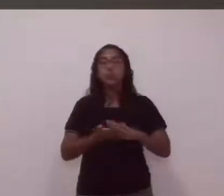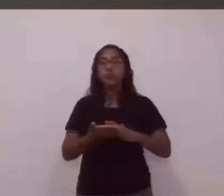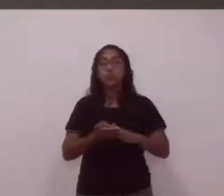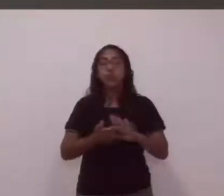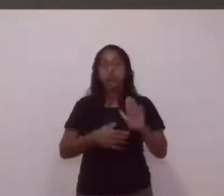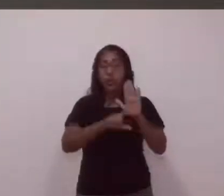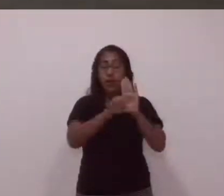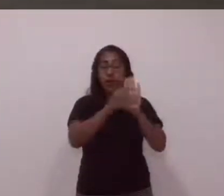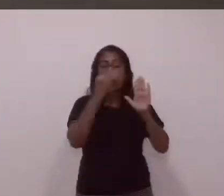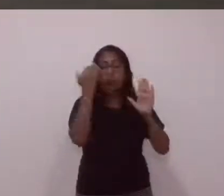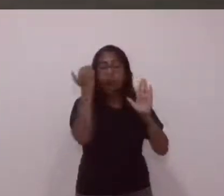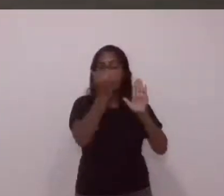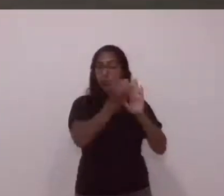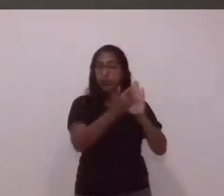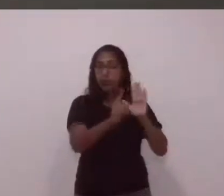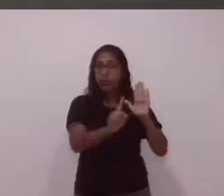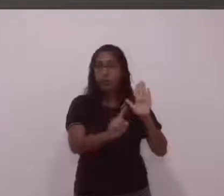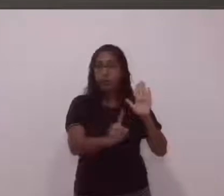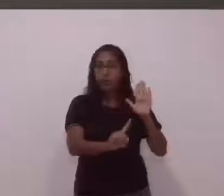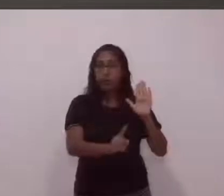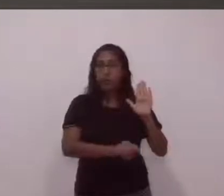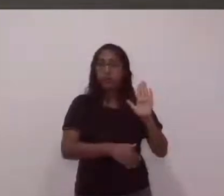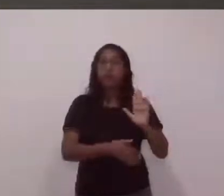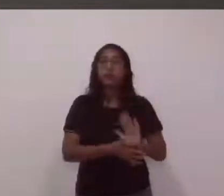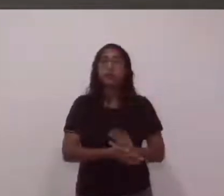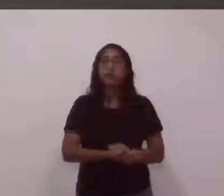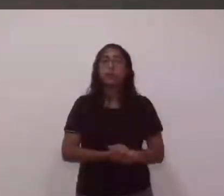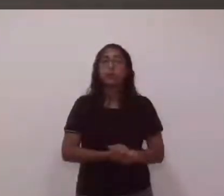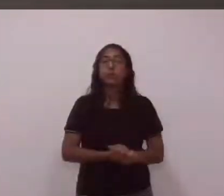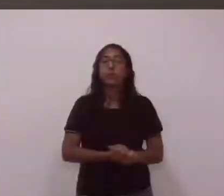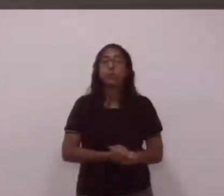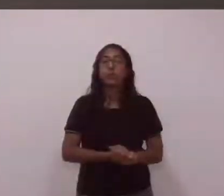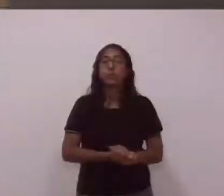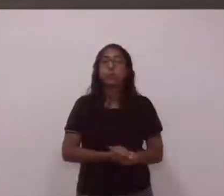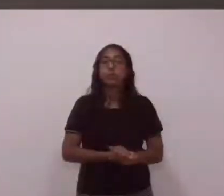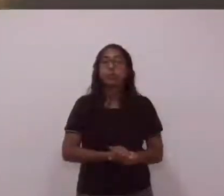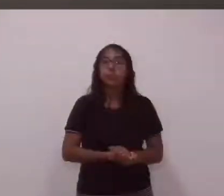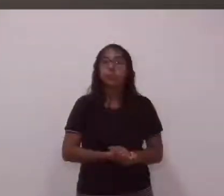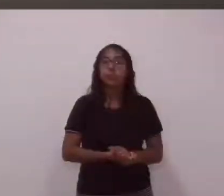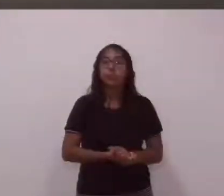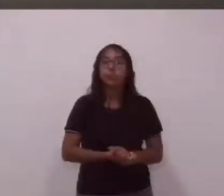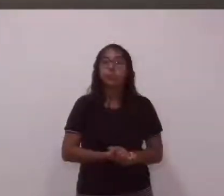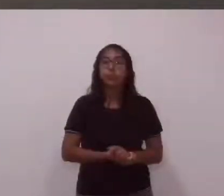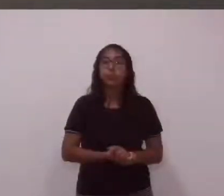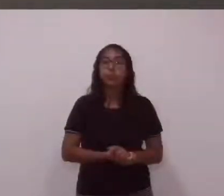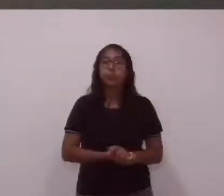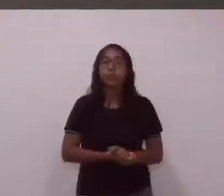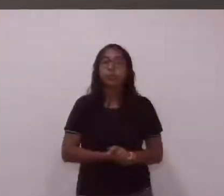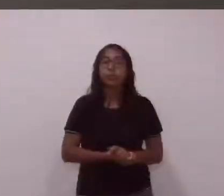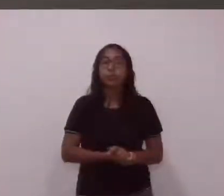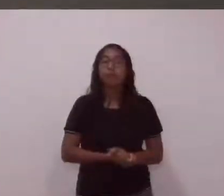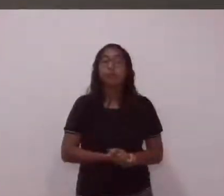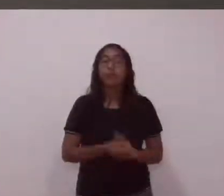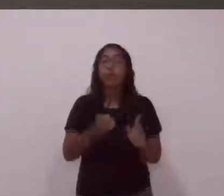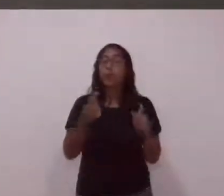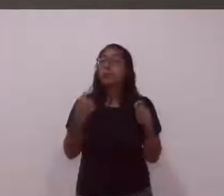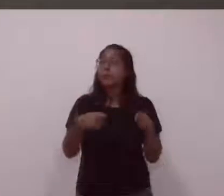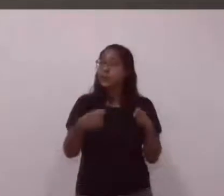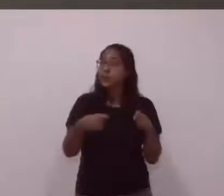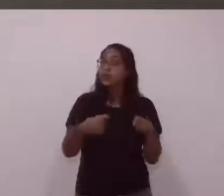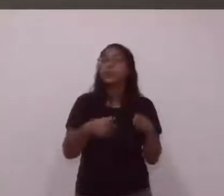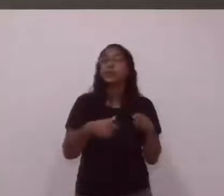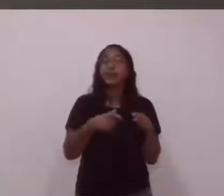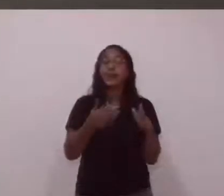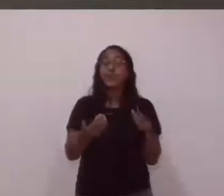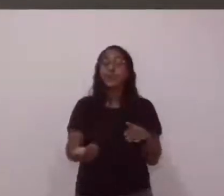então ele passou por cima também de um outro poder independente mas eles têm obrigação junto a essa